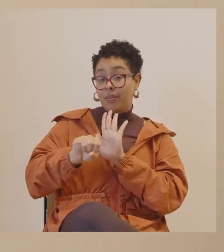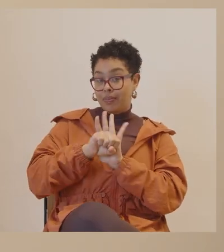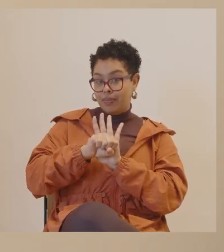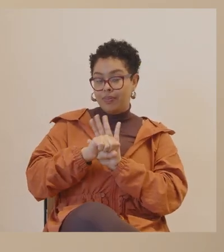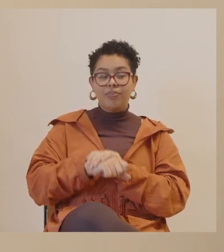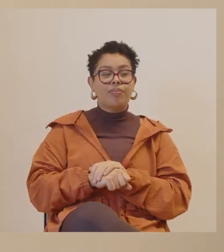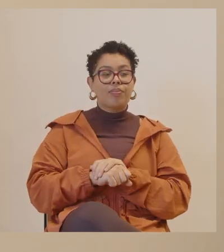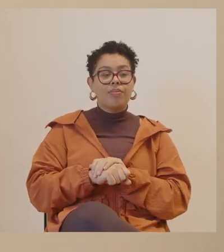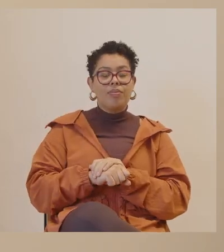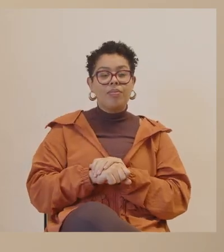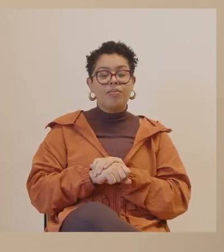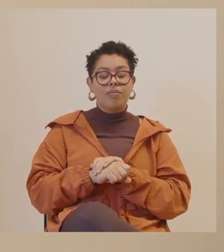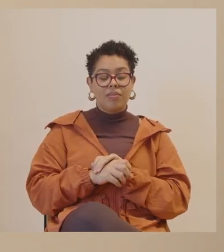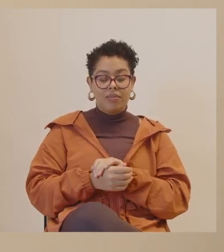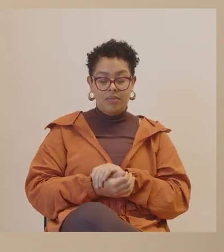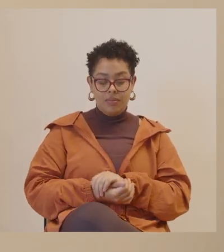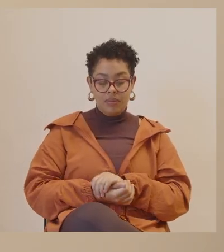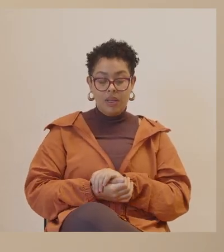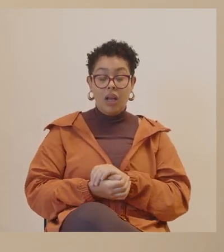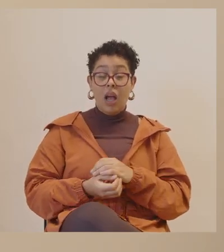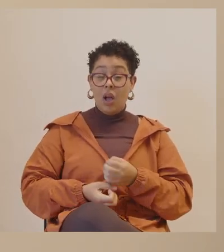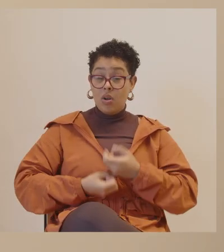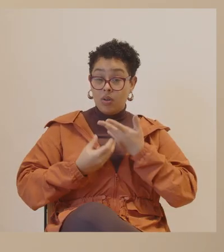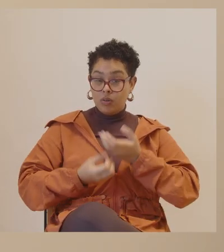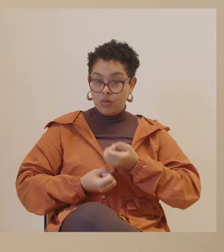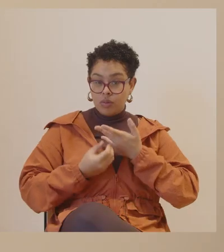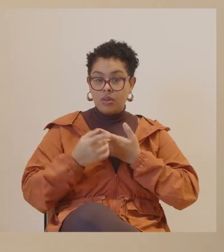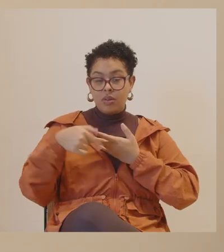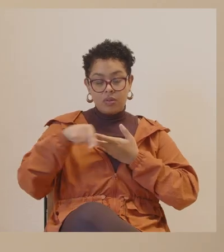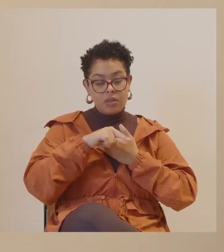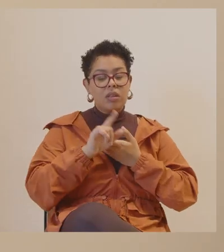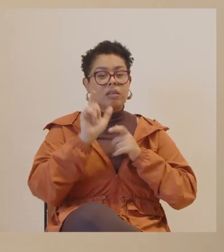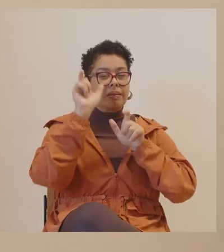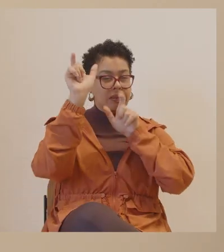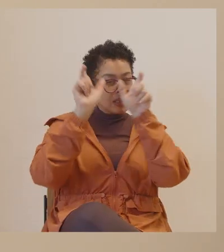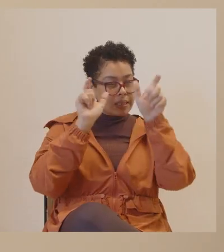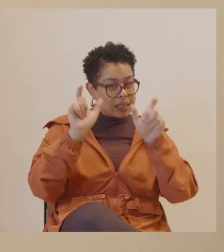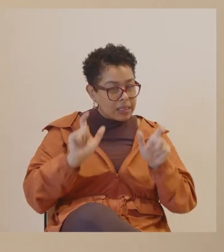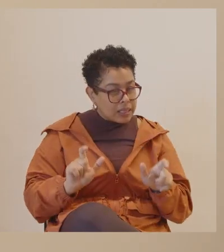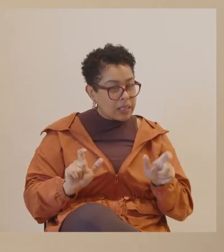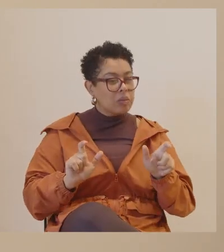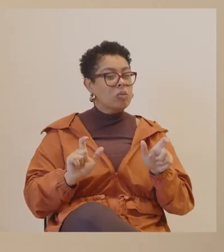para dar algumas informações, eu falei aqui de uns termos que talvez